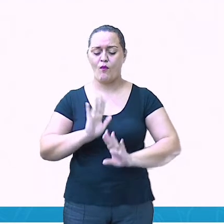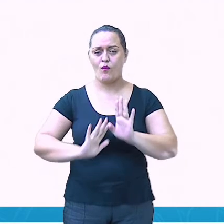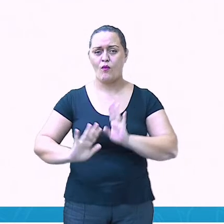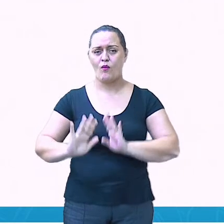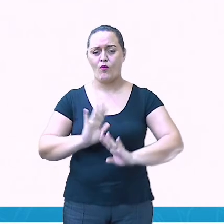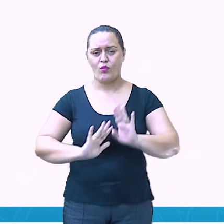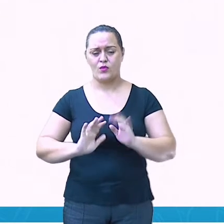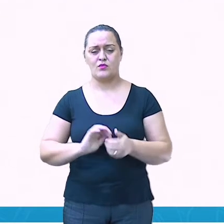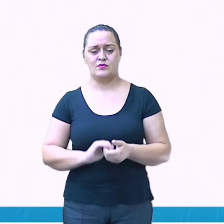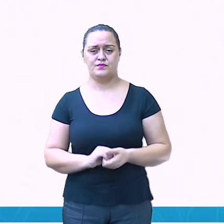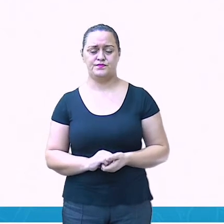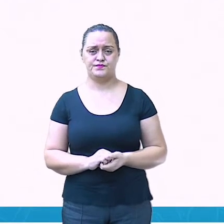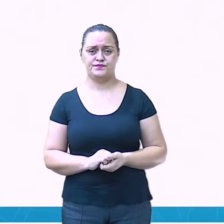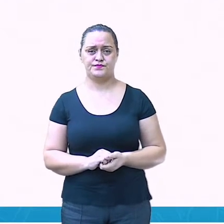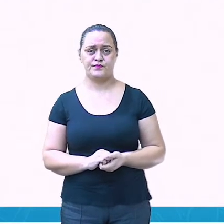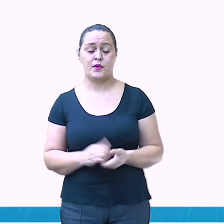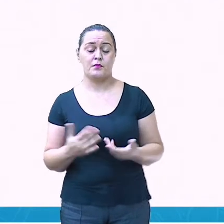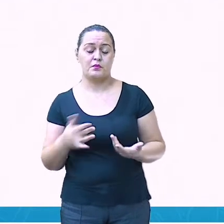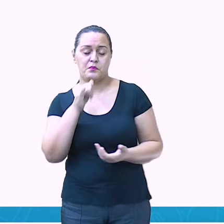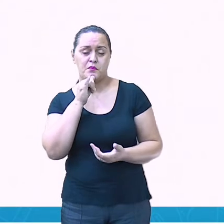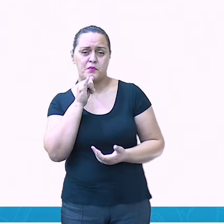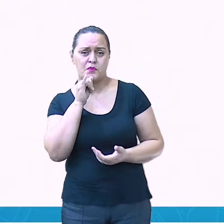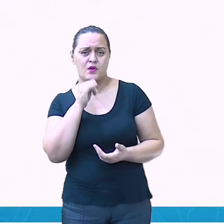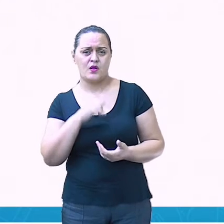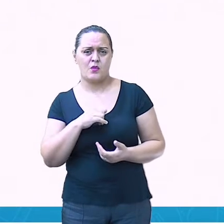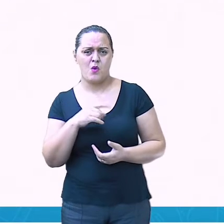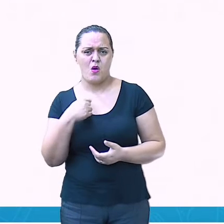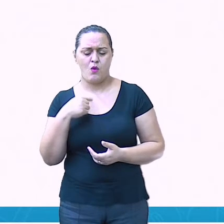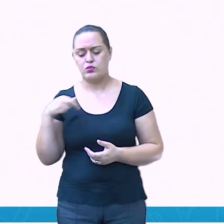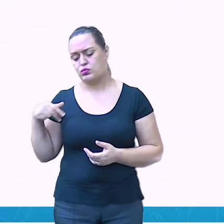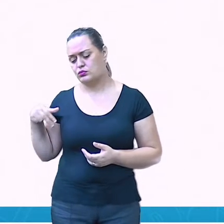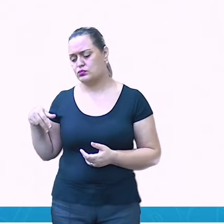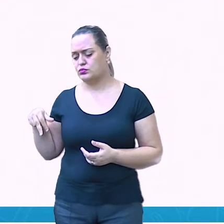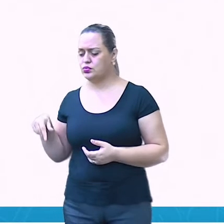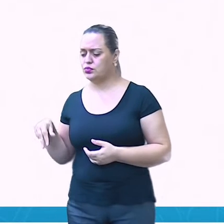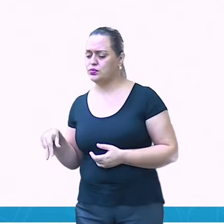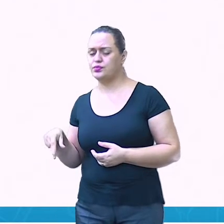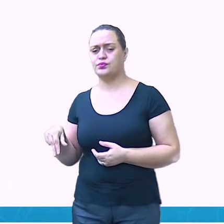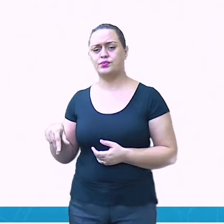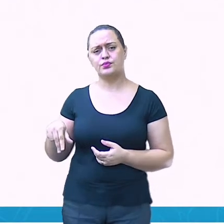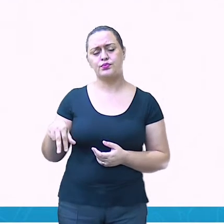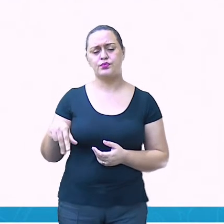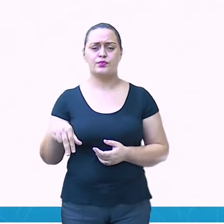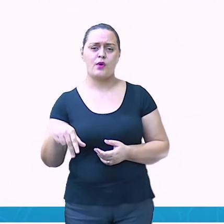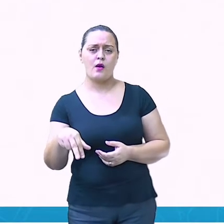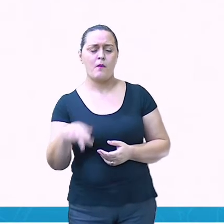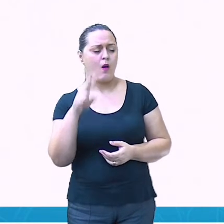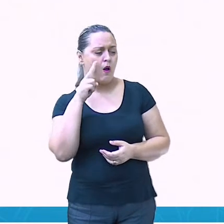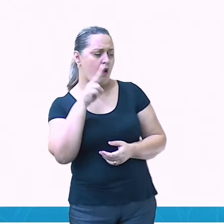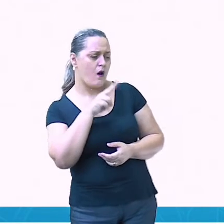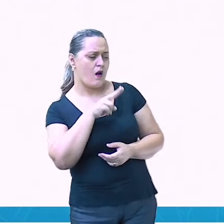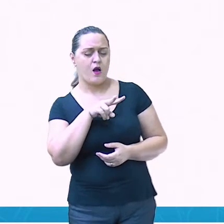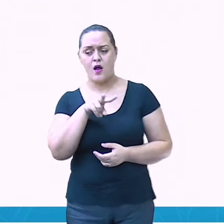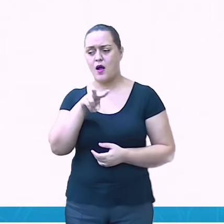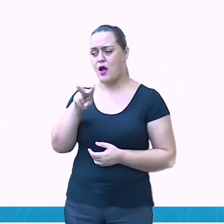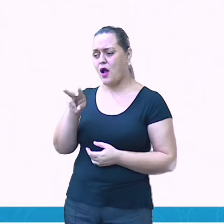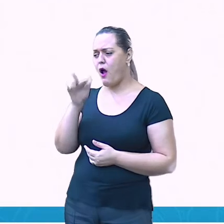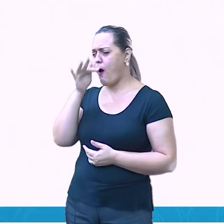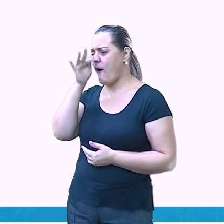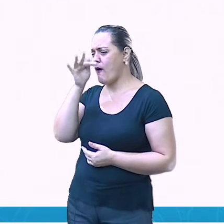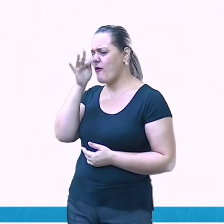seja bacana e que tenha uma vegetação legal e que eu gosto de estar ali? Eu posso preservar aquele meio?